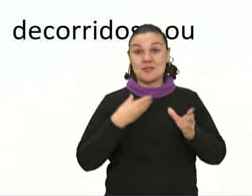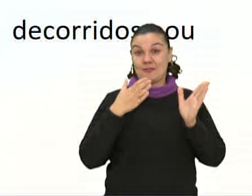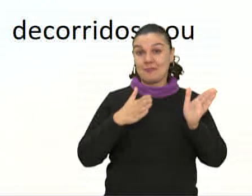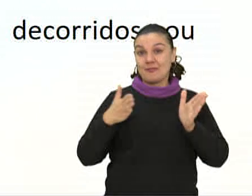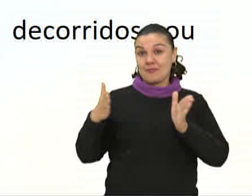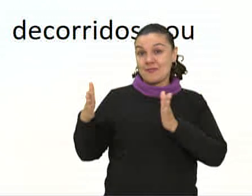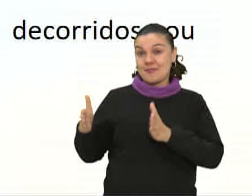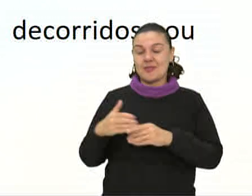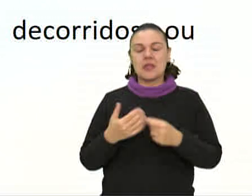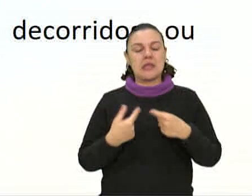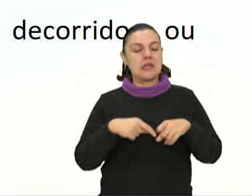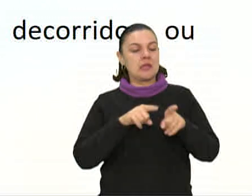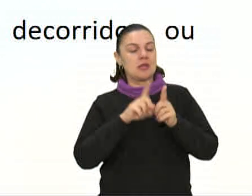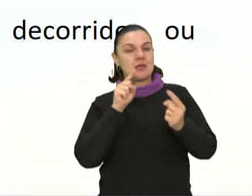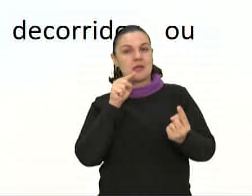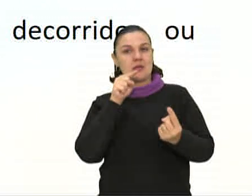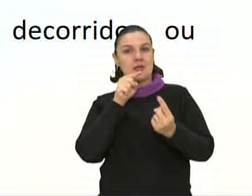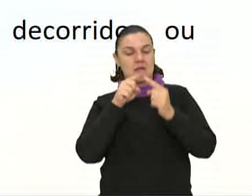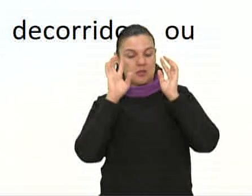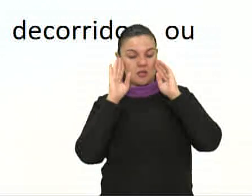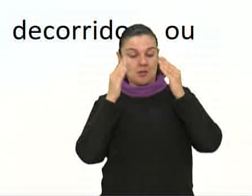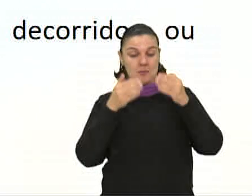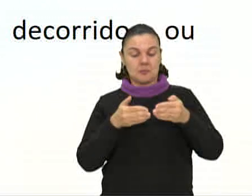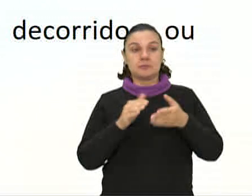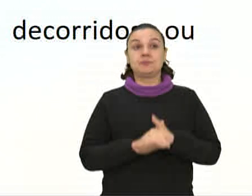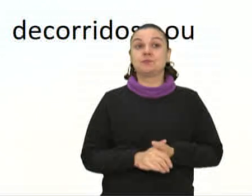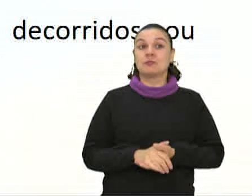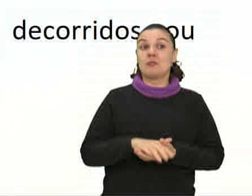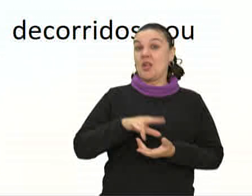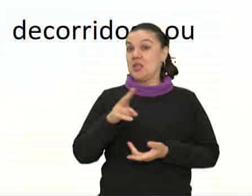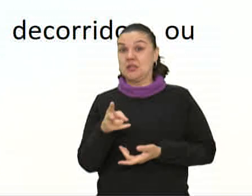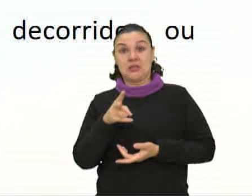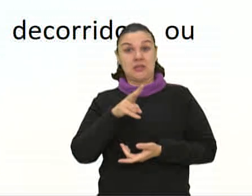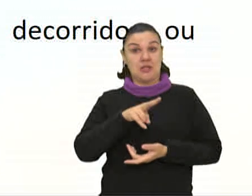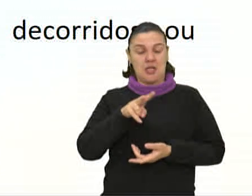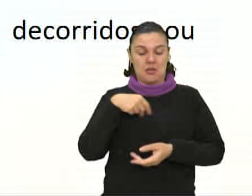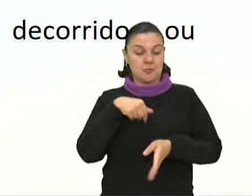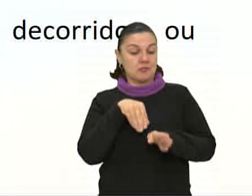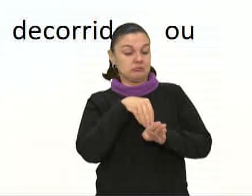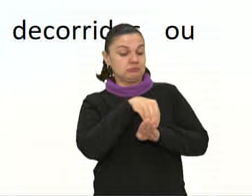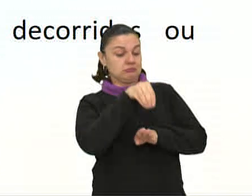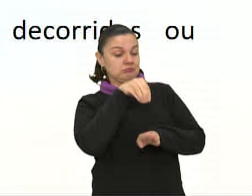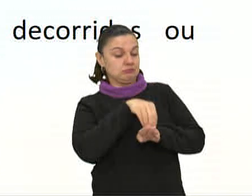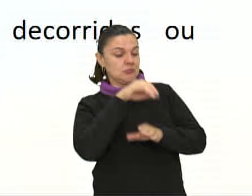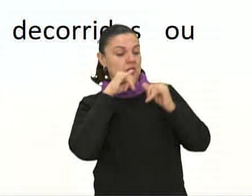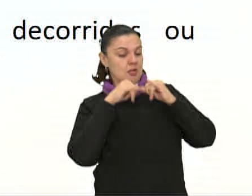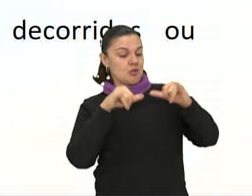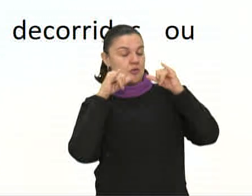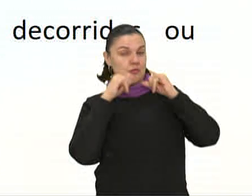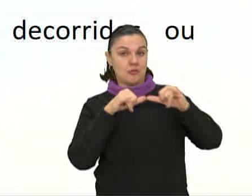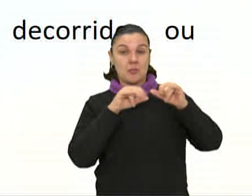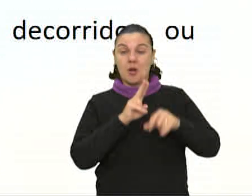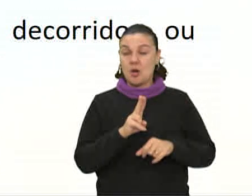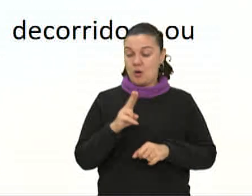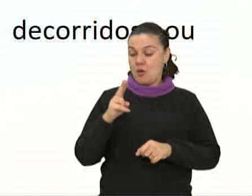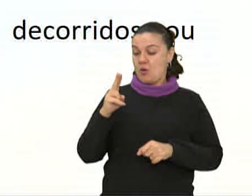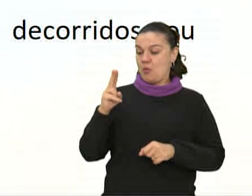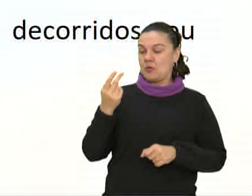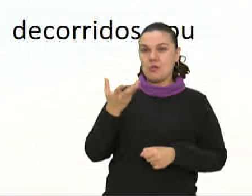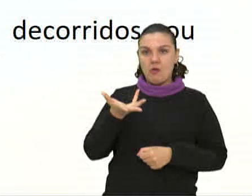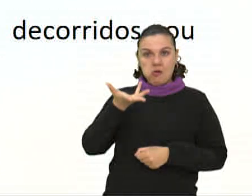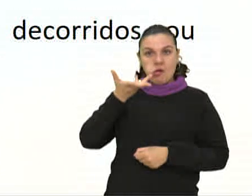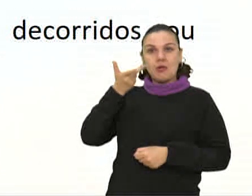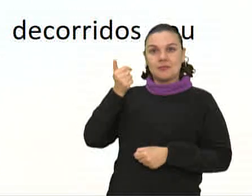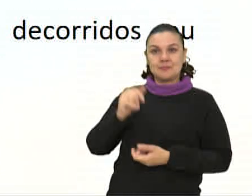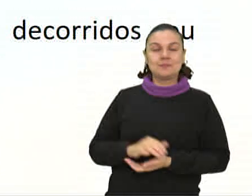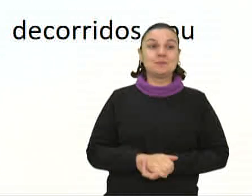cotidiano e possui finalidades específicas. Tanto serve para instruir, informar, quanto para